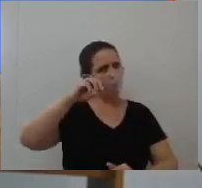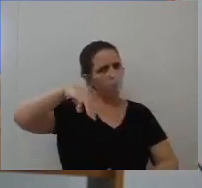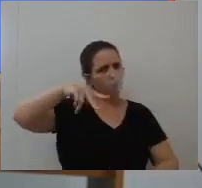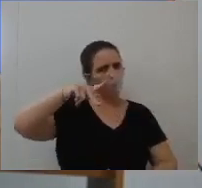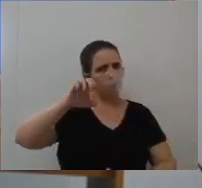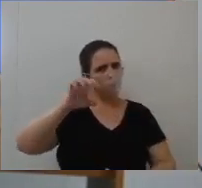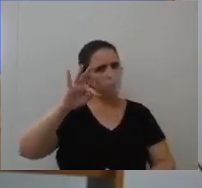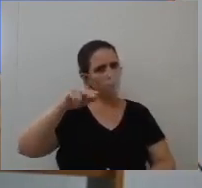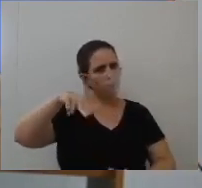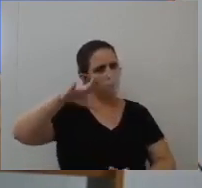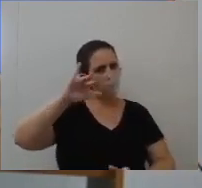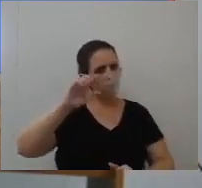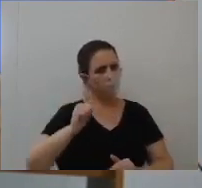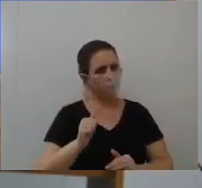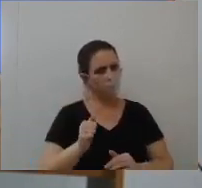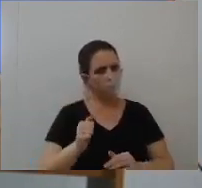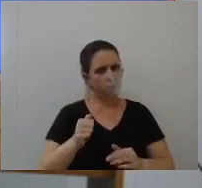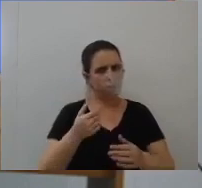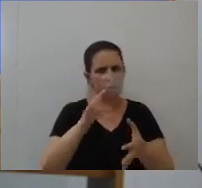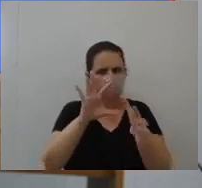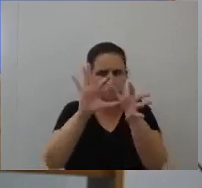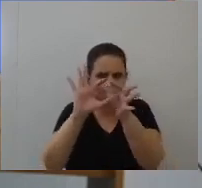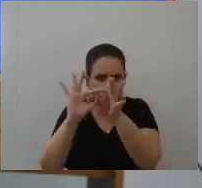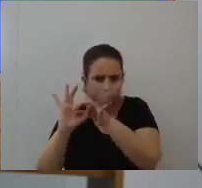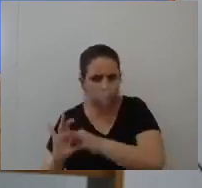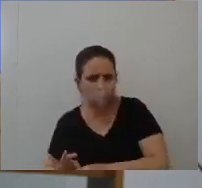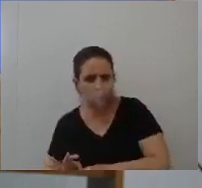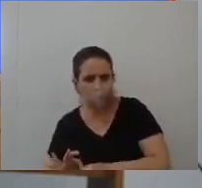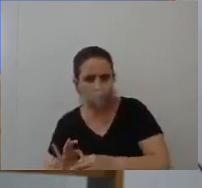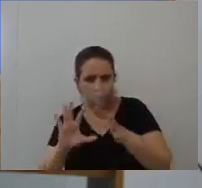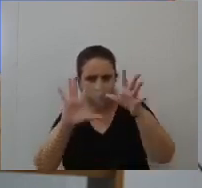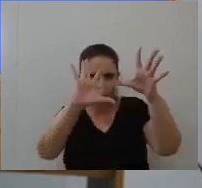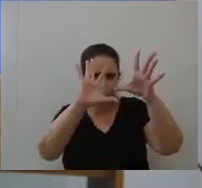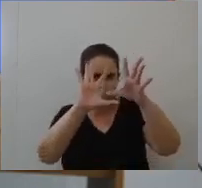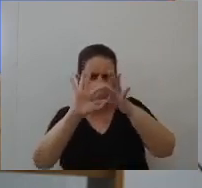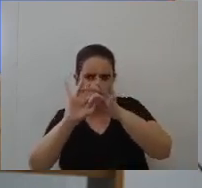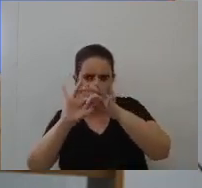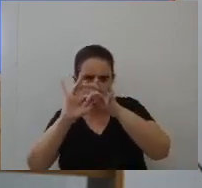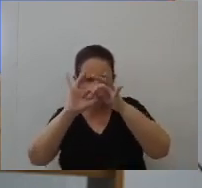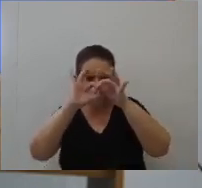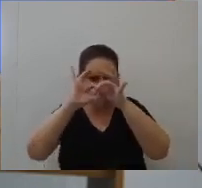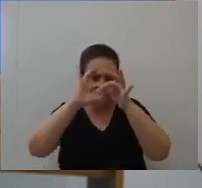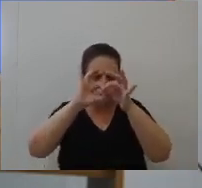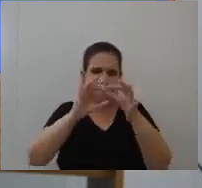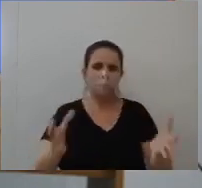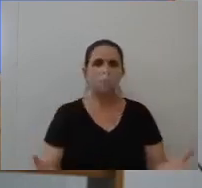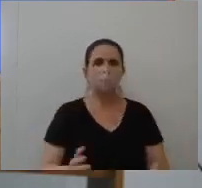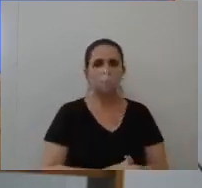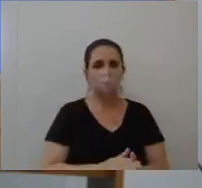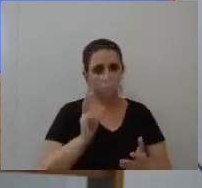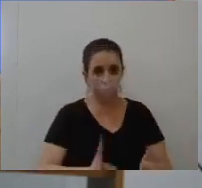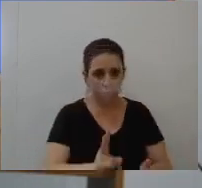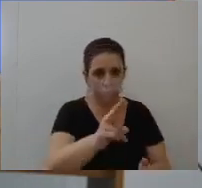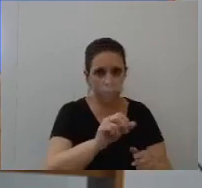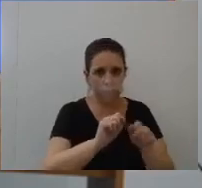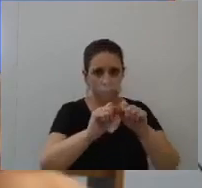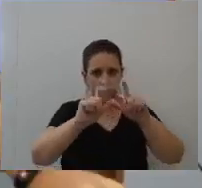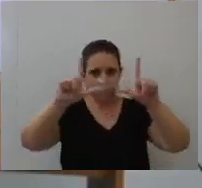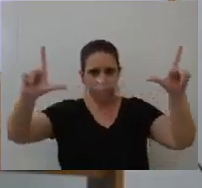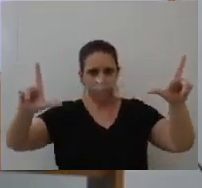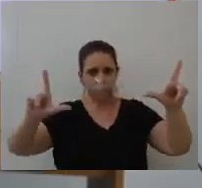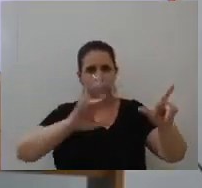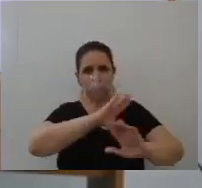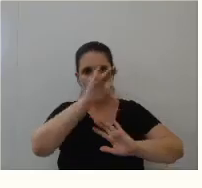redação. Elementos de coesão textual, conectivos, conectores. Vamos embora? Em tela cheia para todo